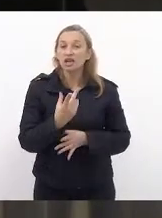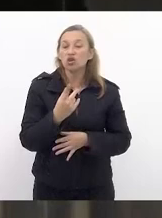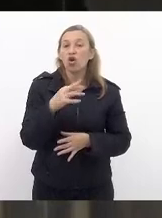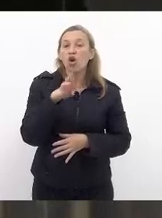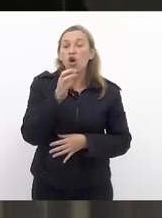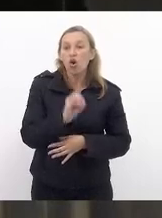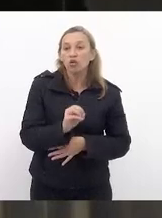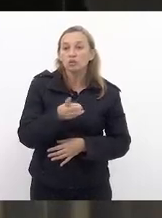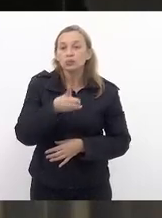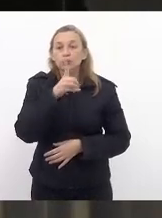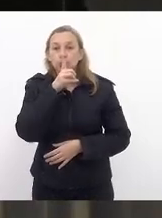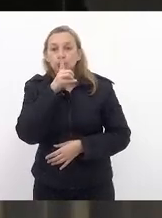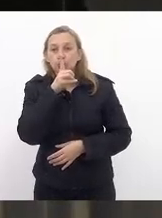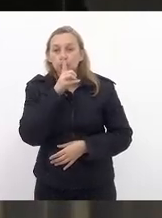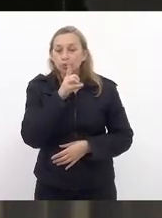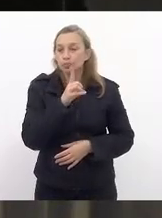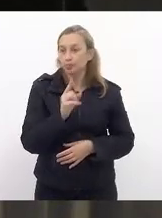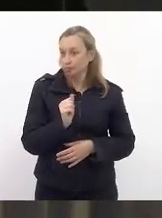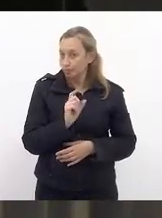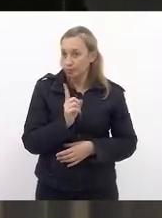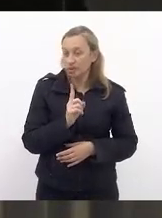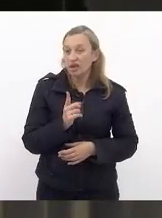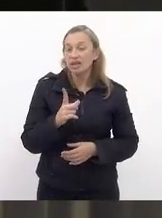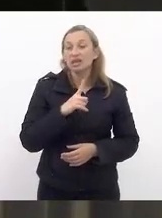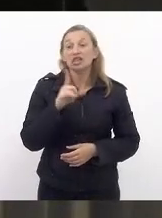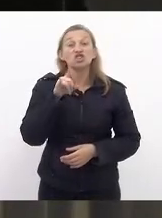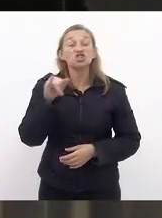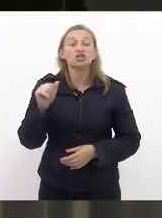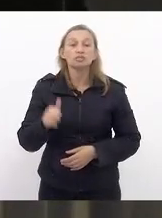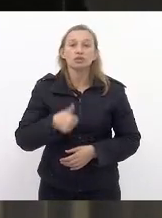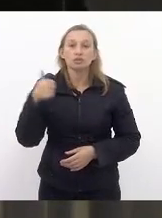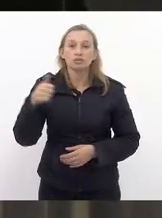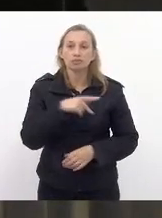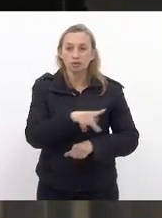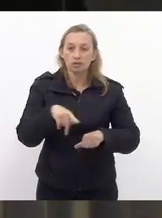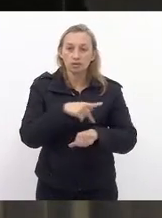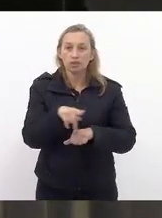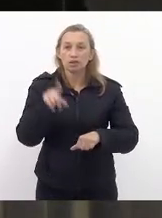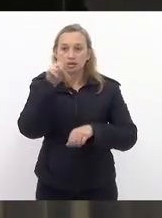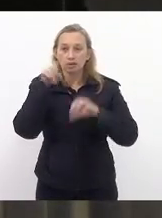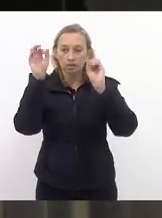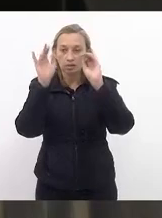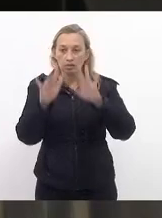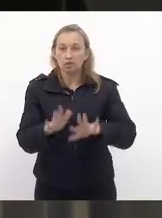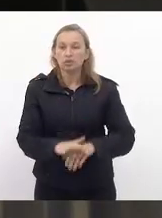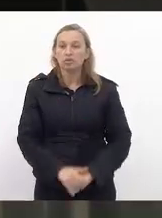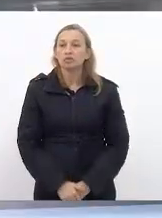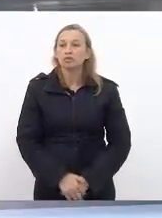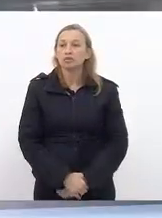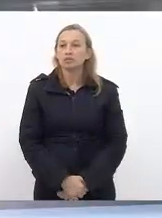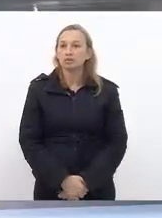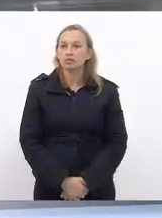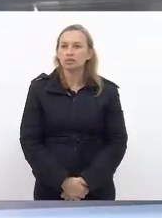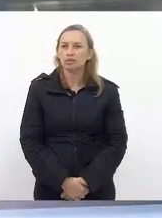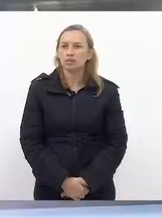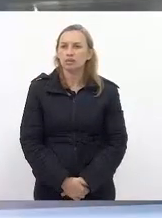rótulos e silenciando ninguém que nós teremos dias melhores nesse país que Deus nos abençoe